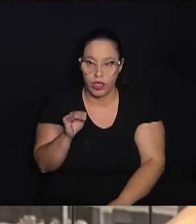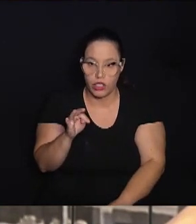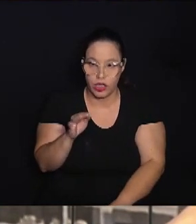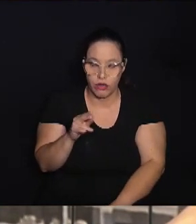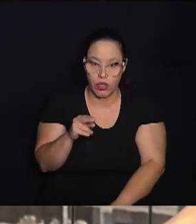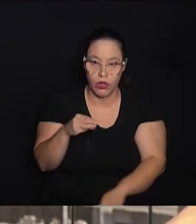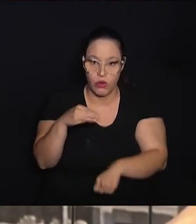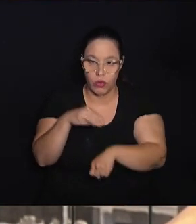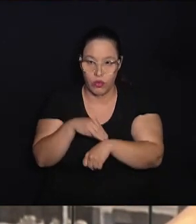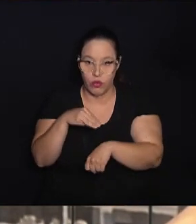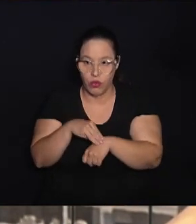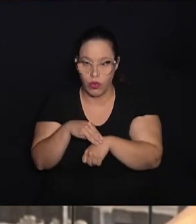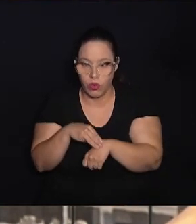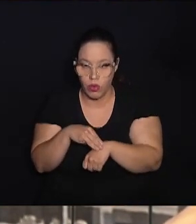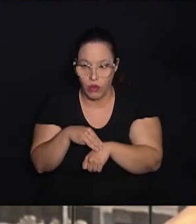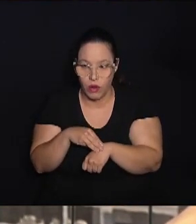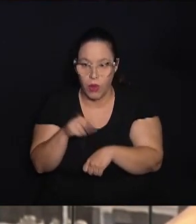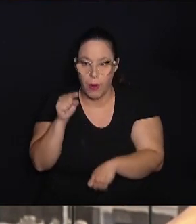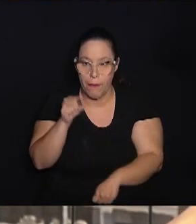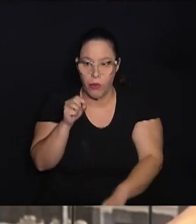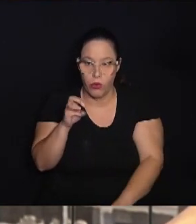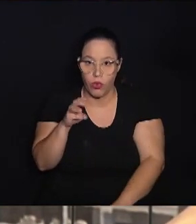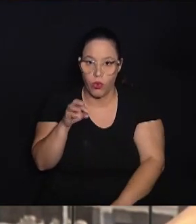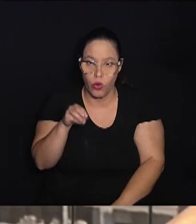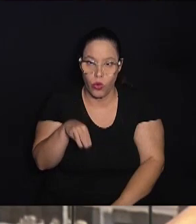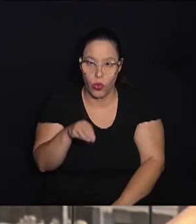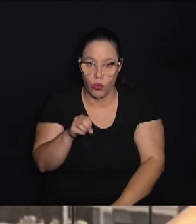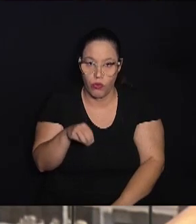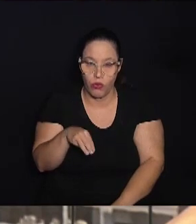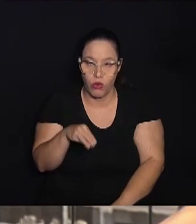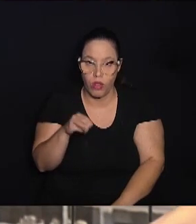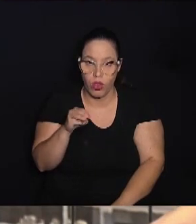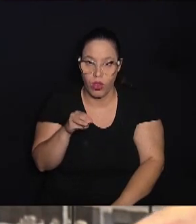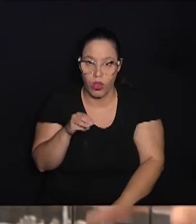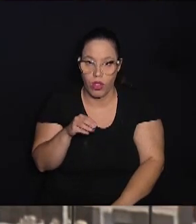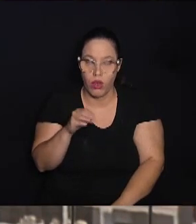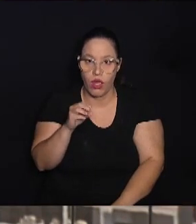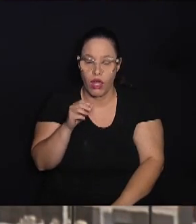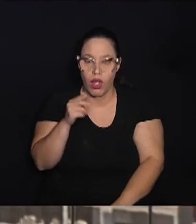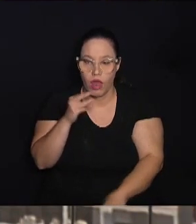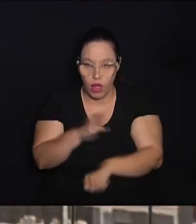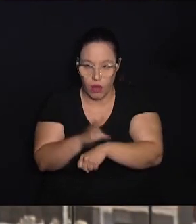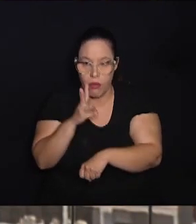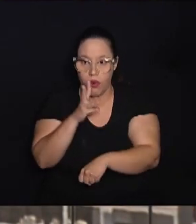www.festival.com PBR o dois é numeral então é